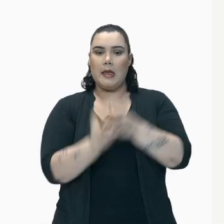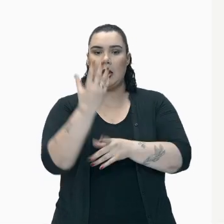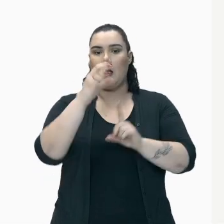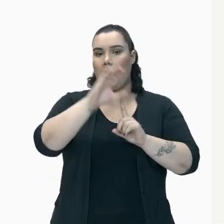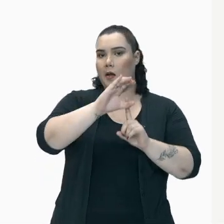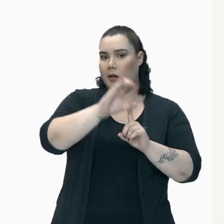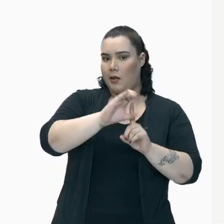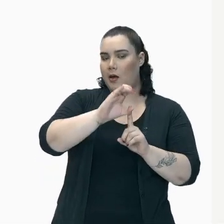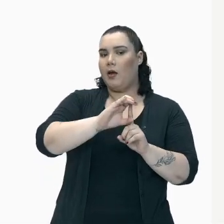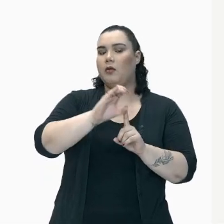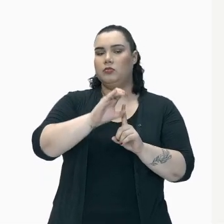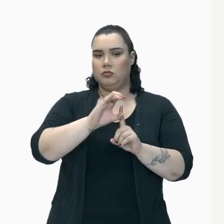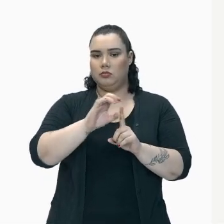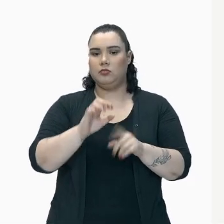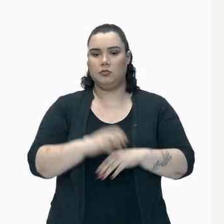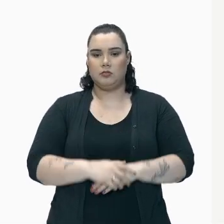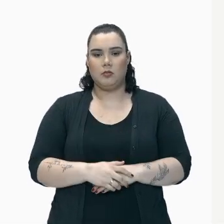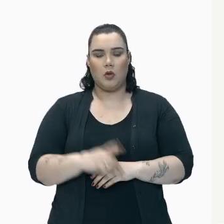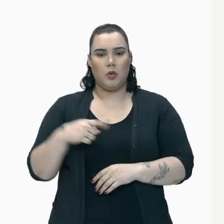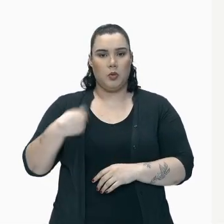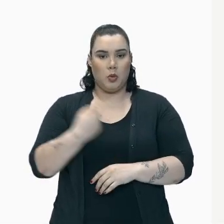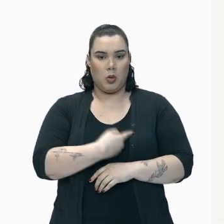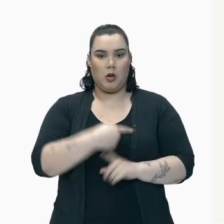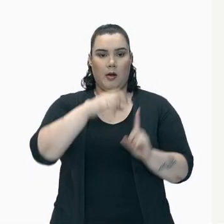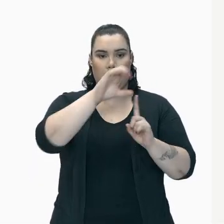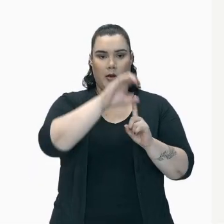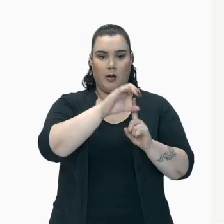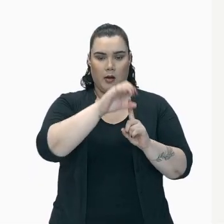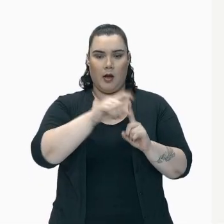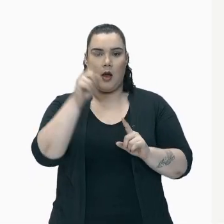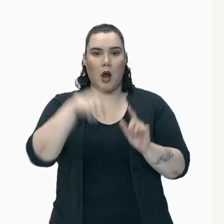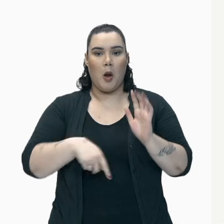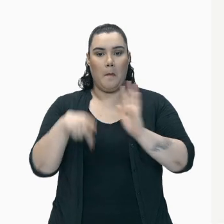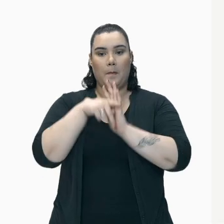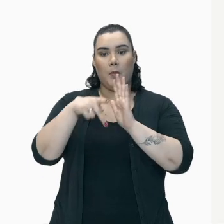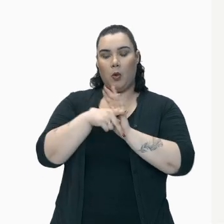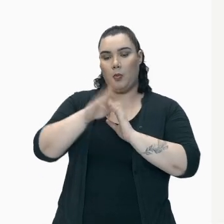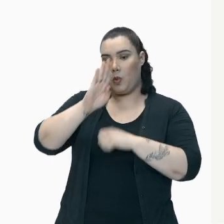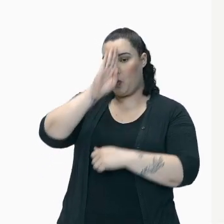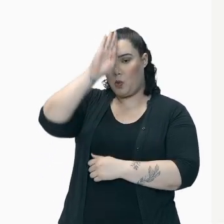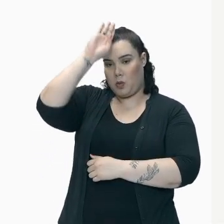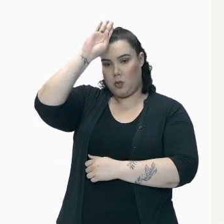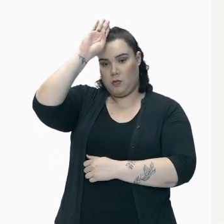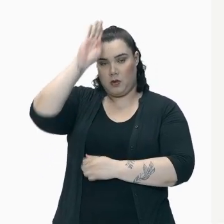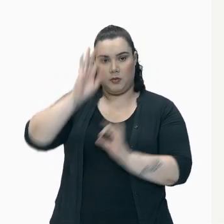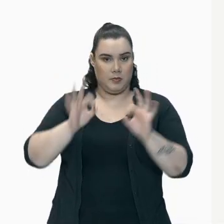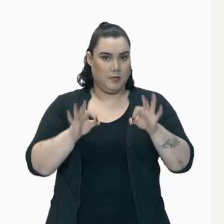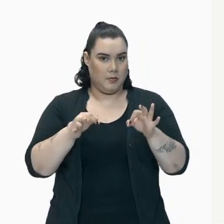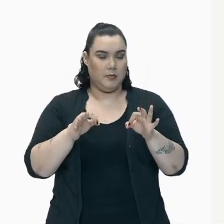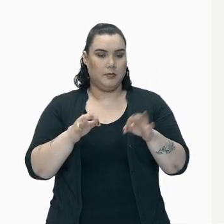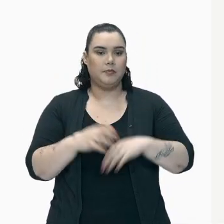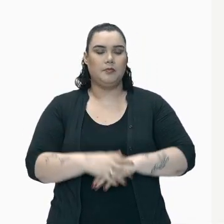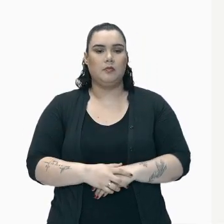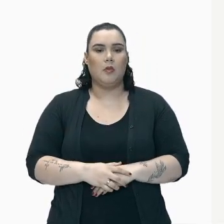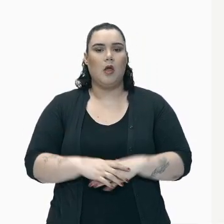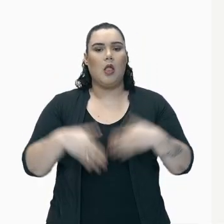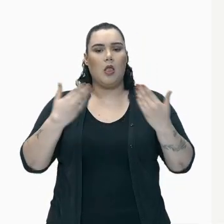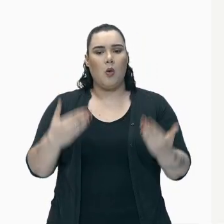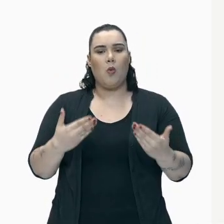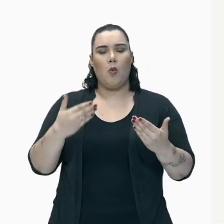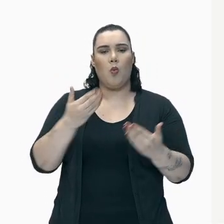calendários, né? A gente tem o nosso calendário ele é romano, né? Tem origem romana. Usavam seus